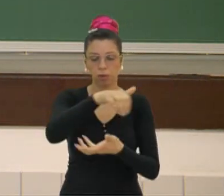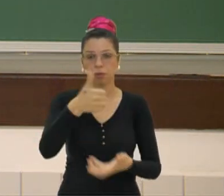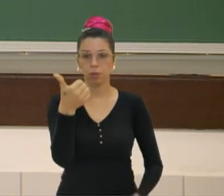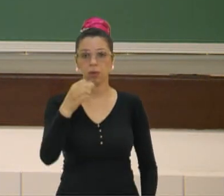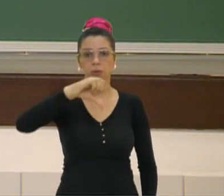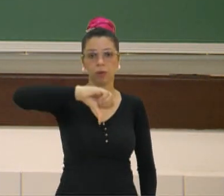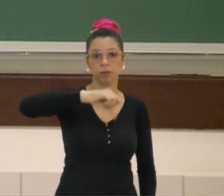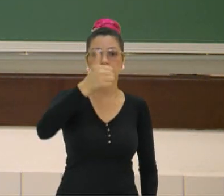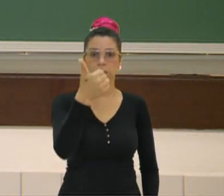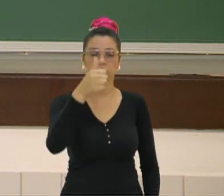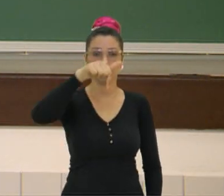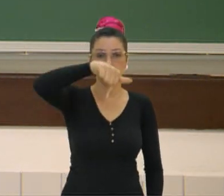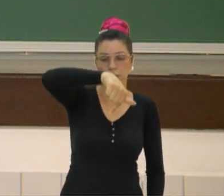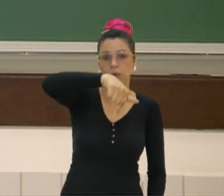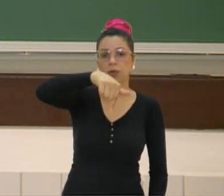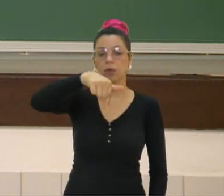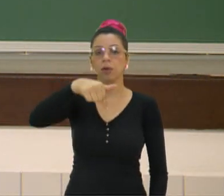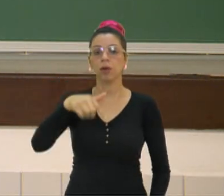movimento